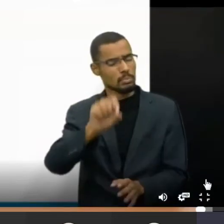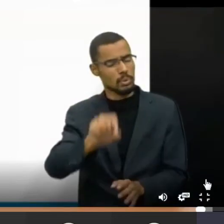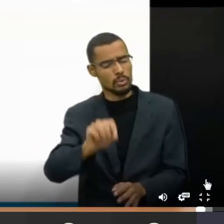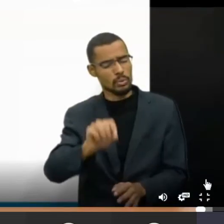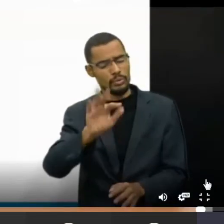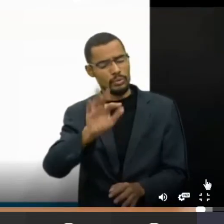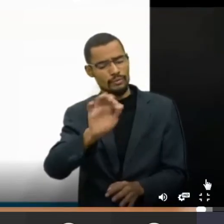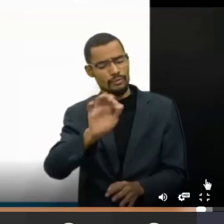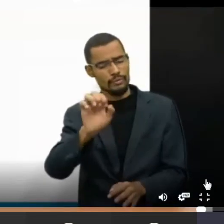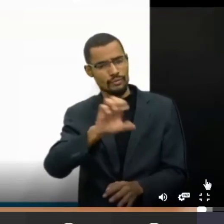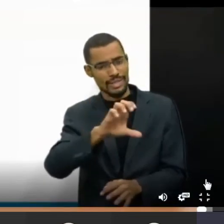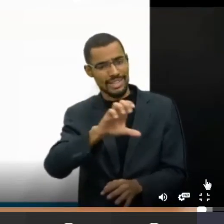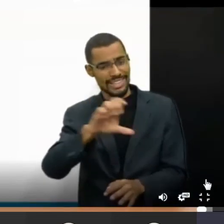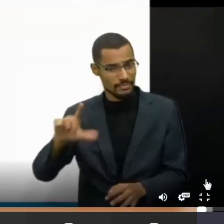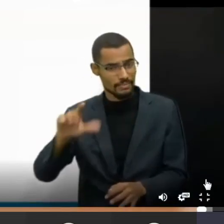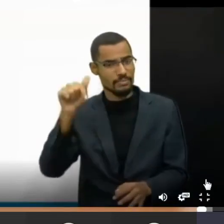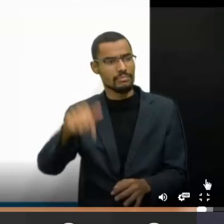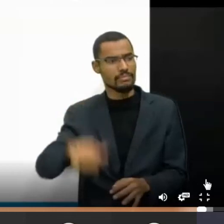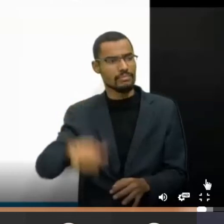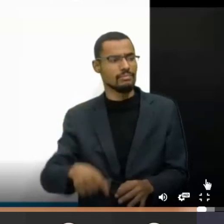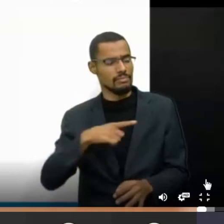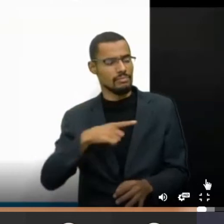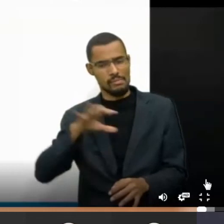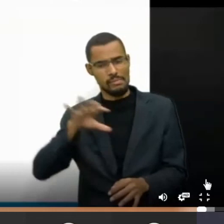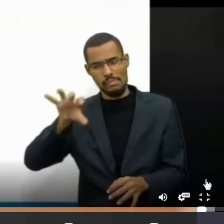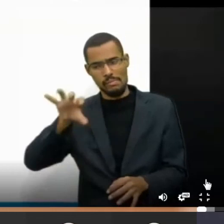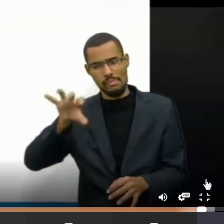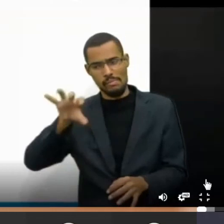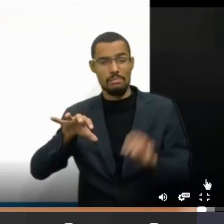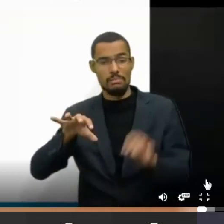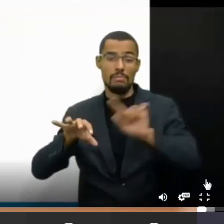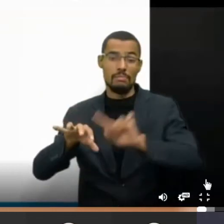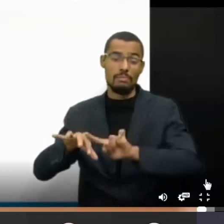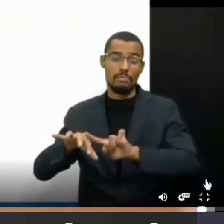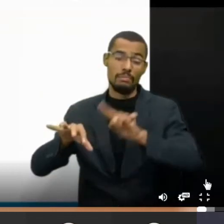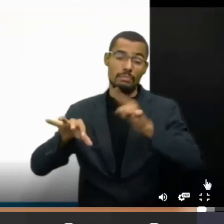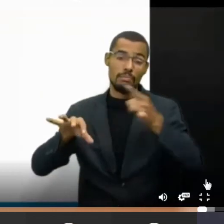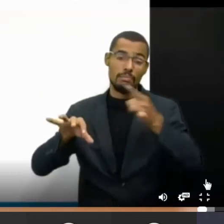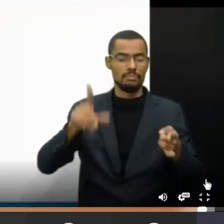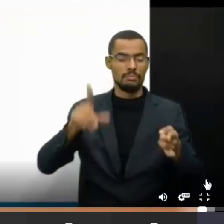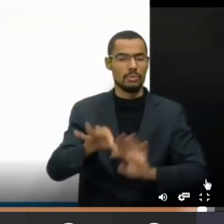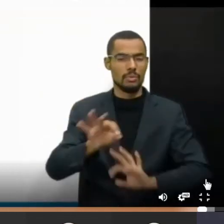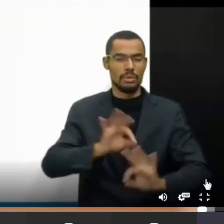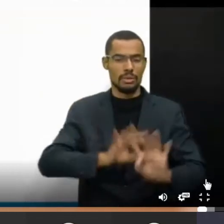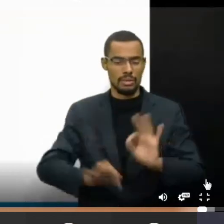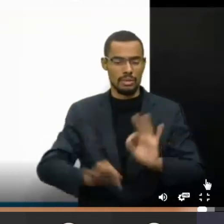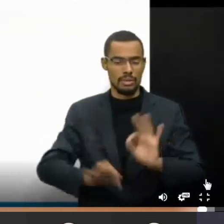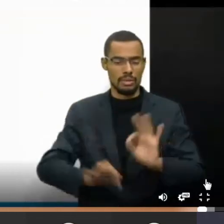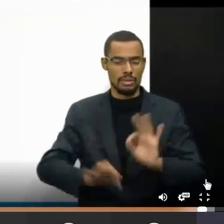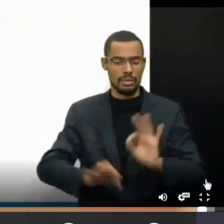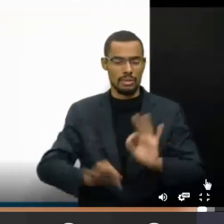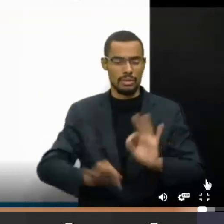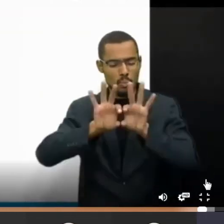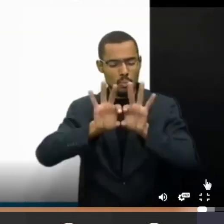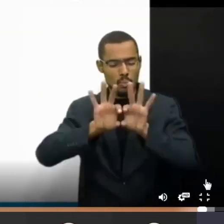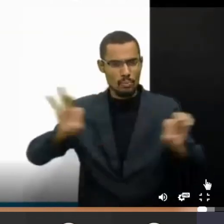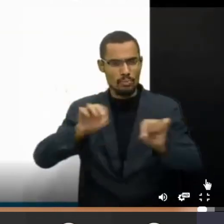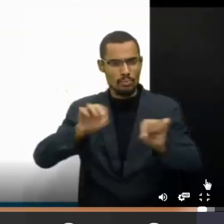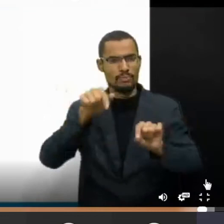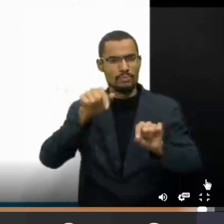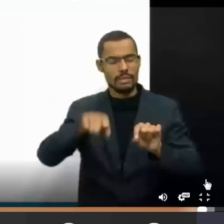o bolo fecal fica nessa região e depois ele é excretado, passa pelo reto